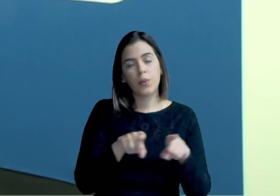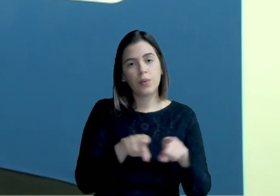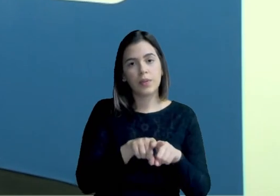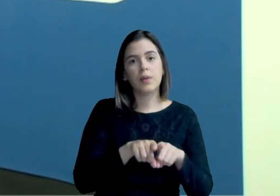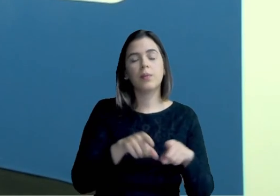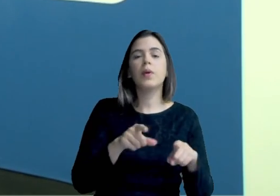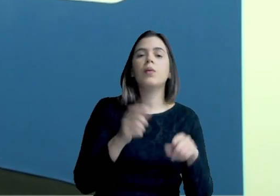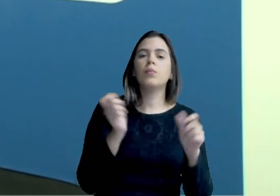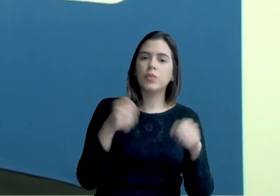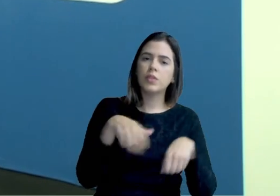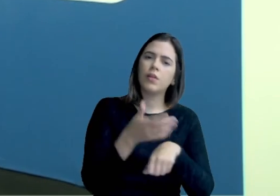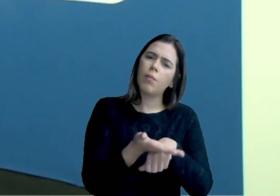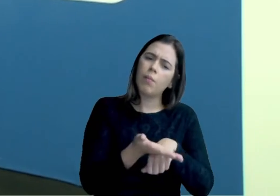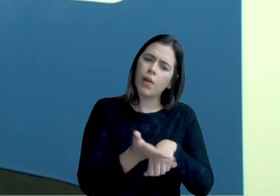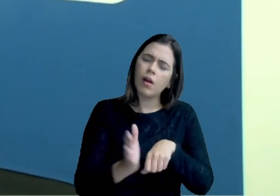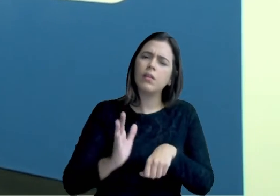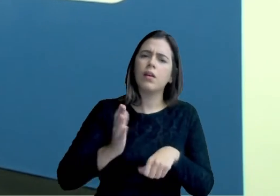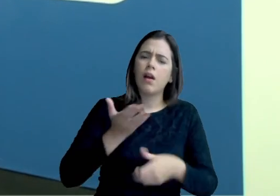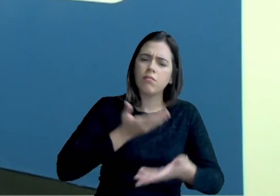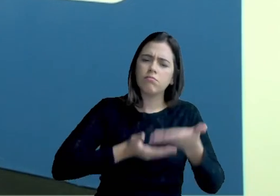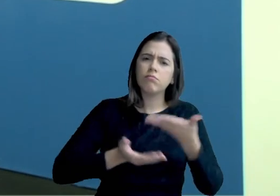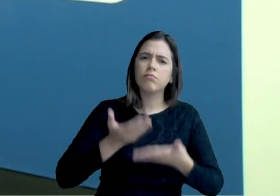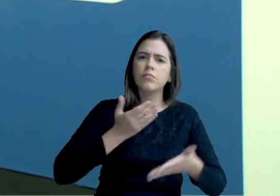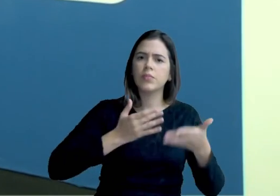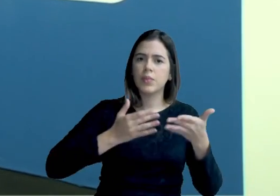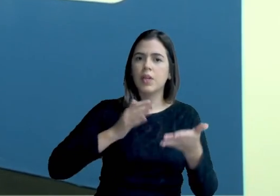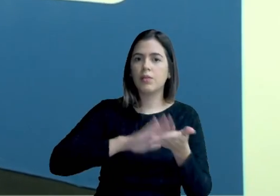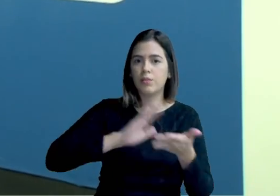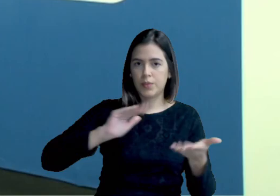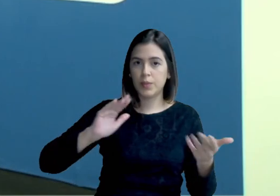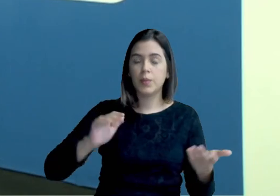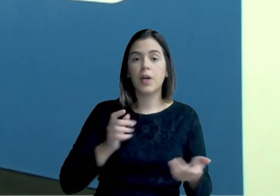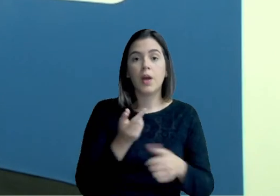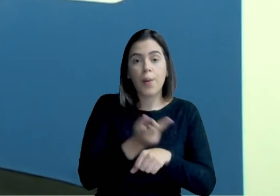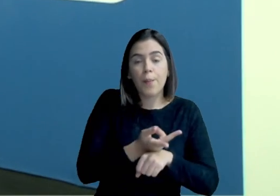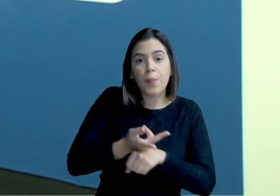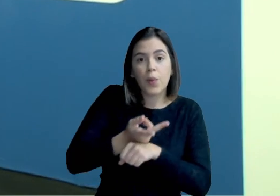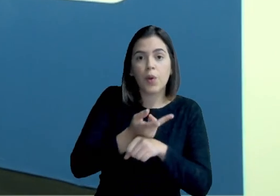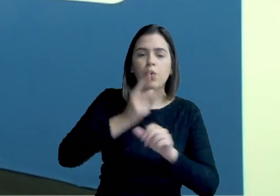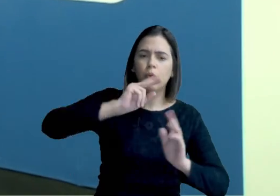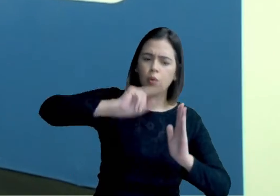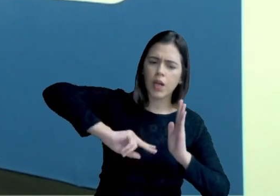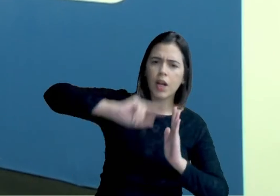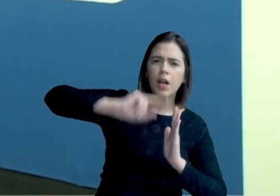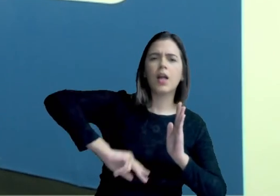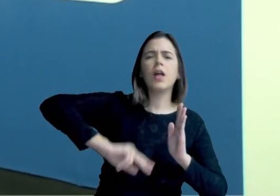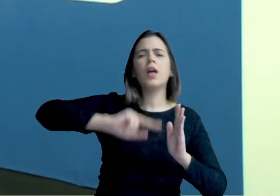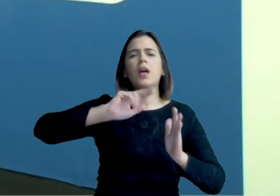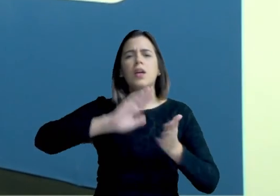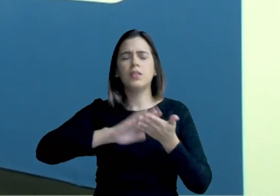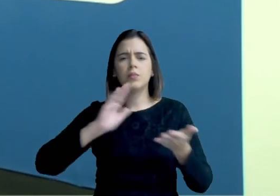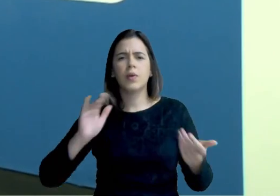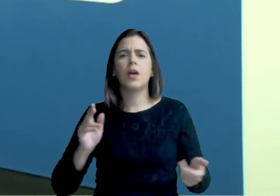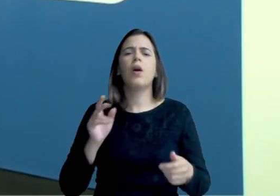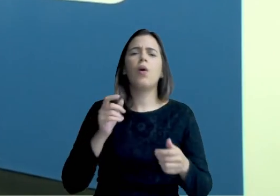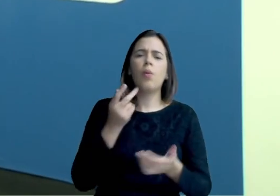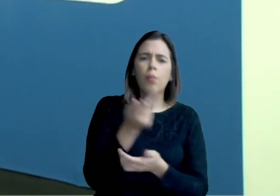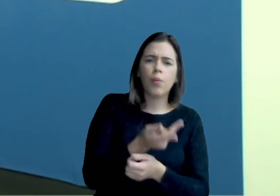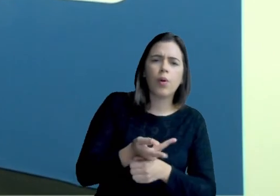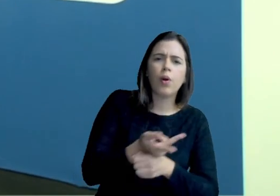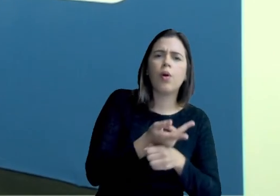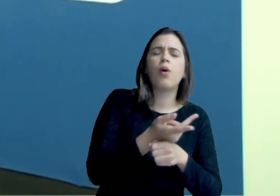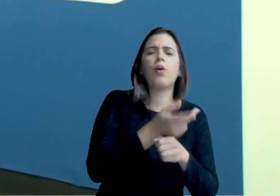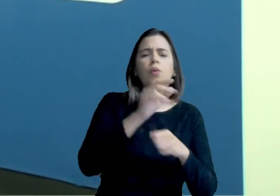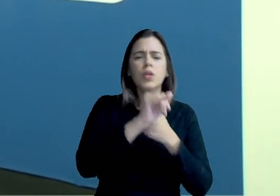uma forma de você se familiarizar com a língua e que você procure ler em espanhol, procure autores